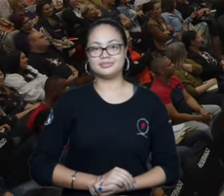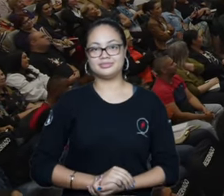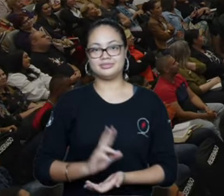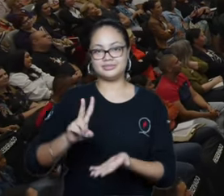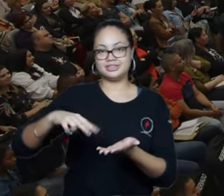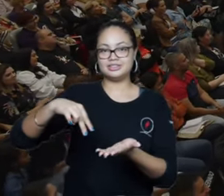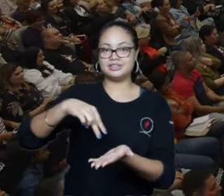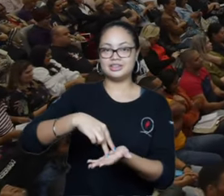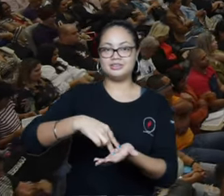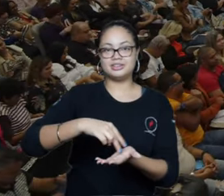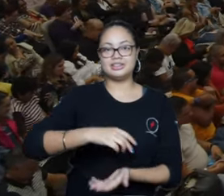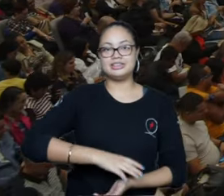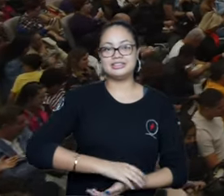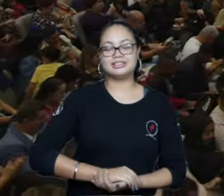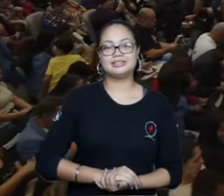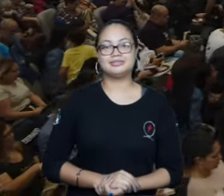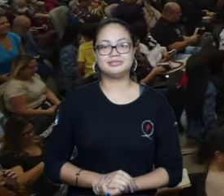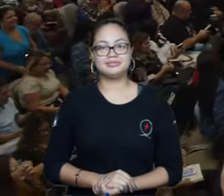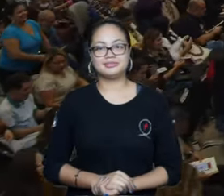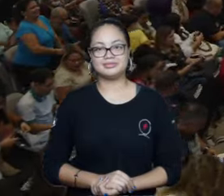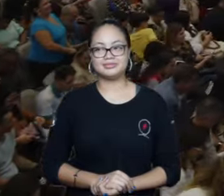de pé por favor